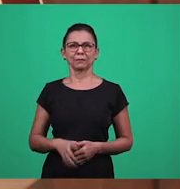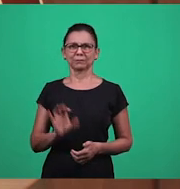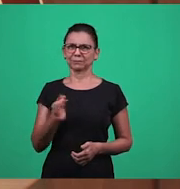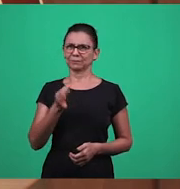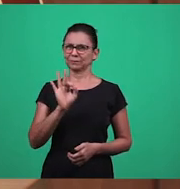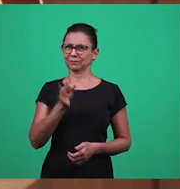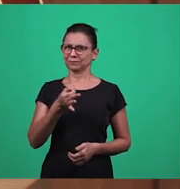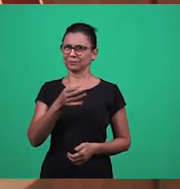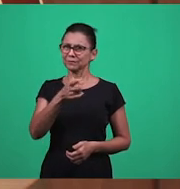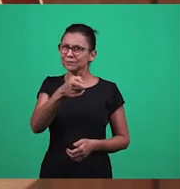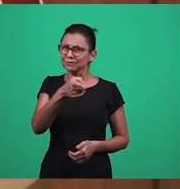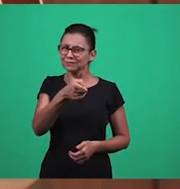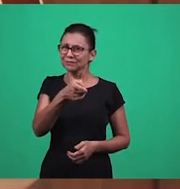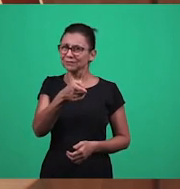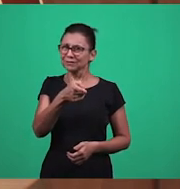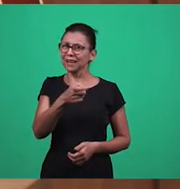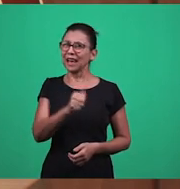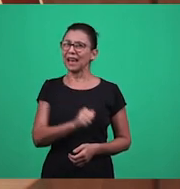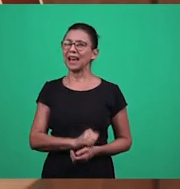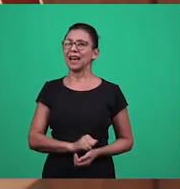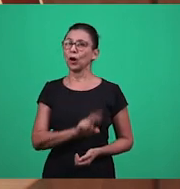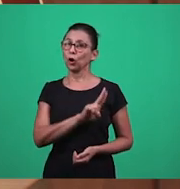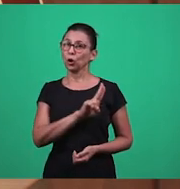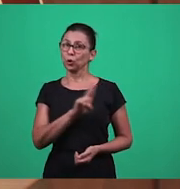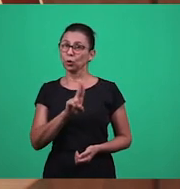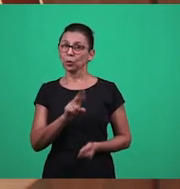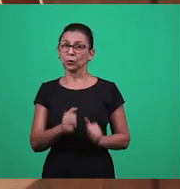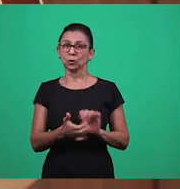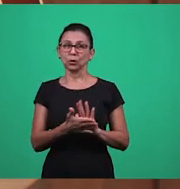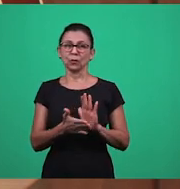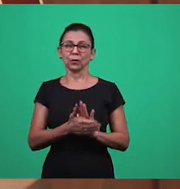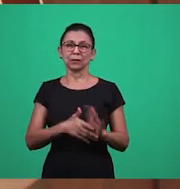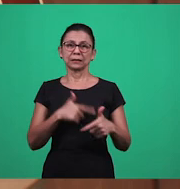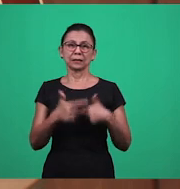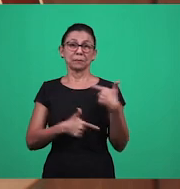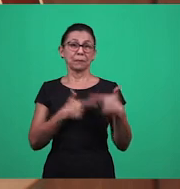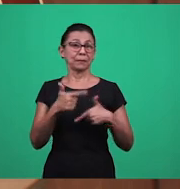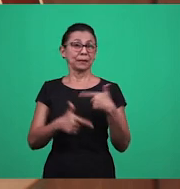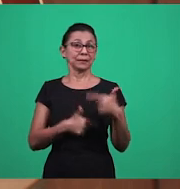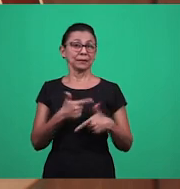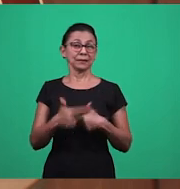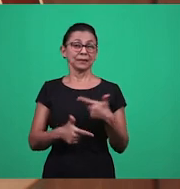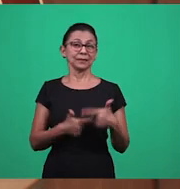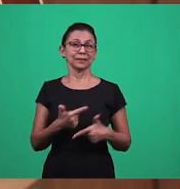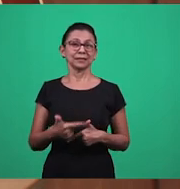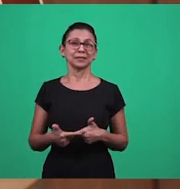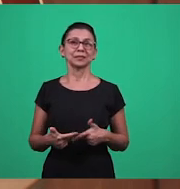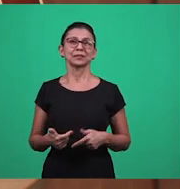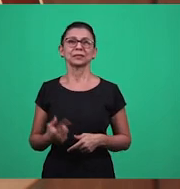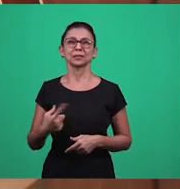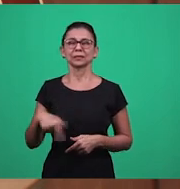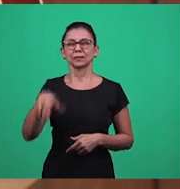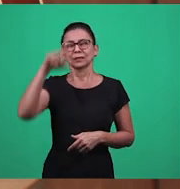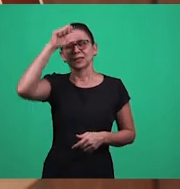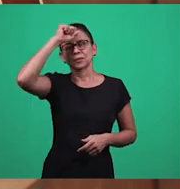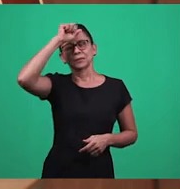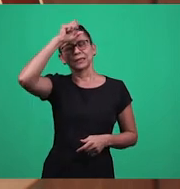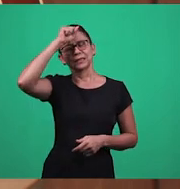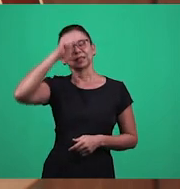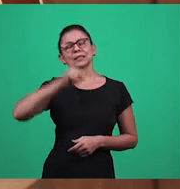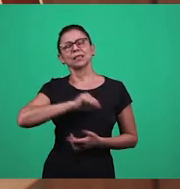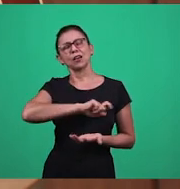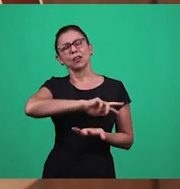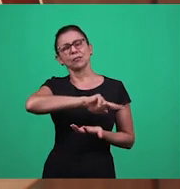Será que você acertou? É nas batalhas. Nós vamos aprender a tocar ele também. Nós